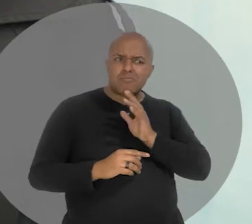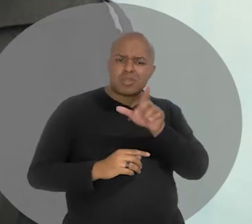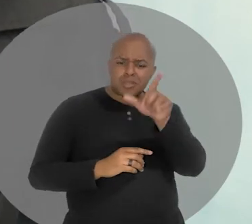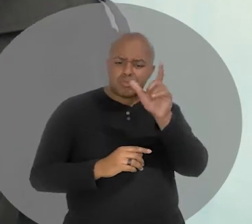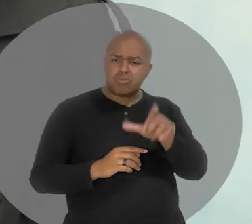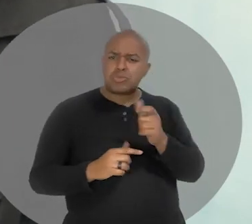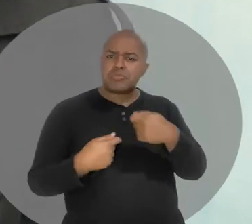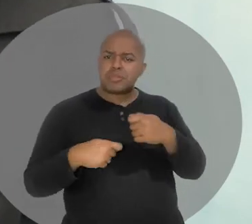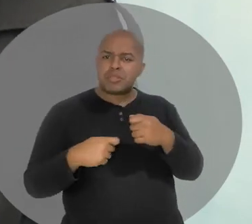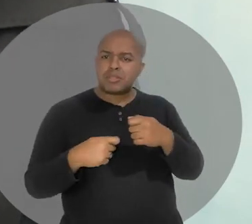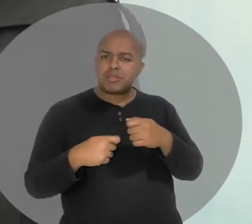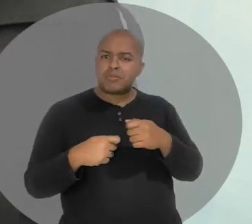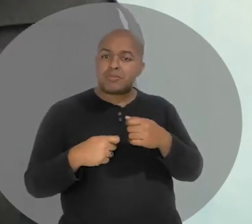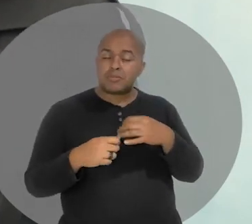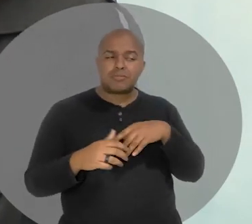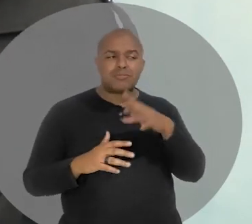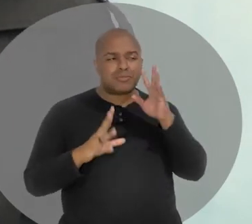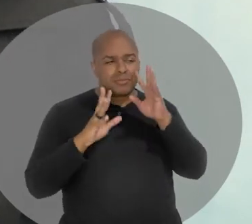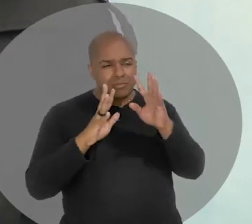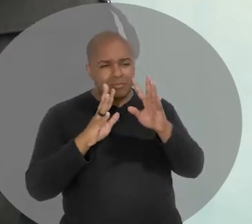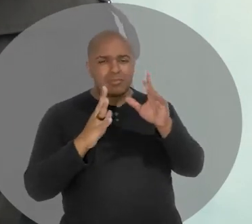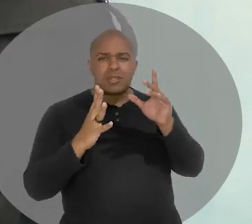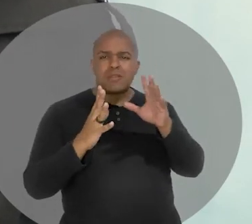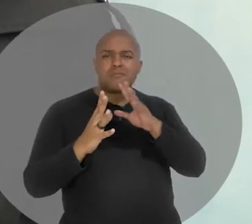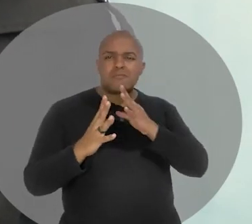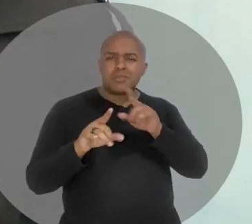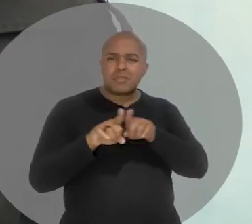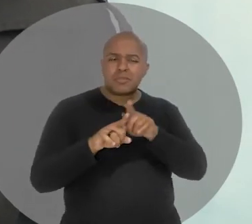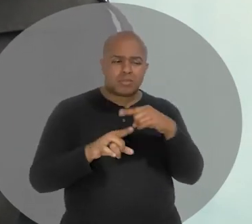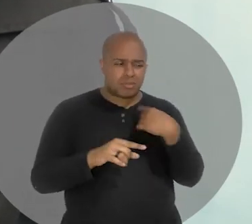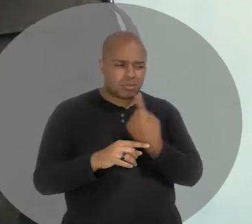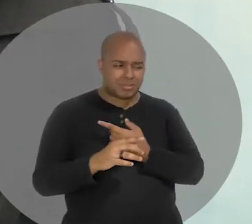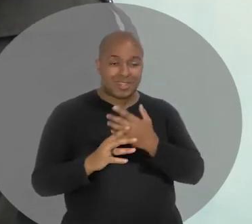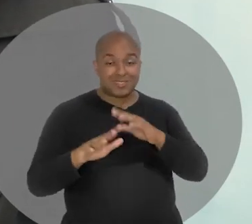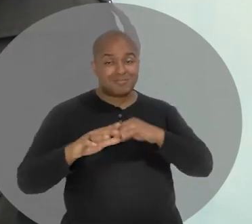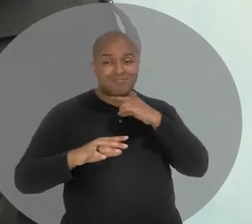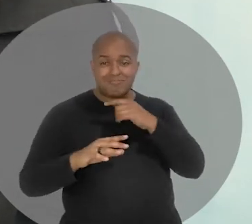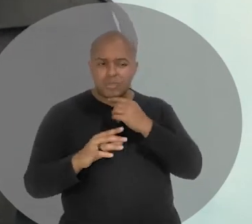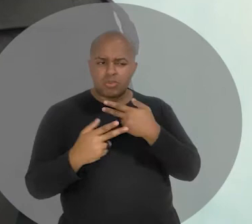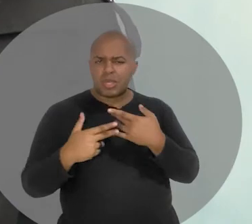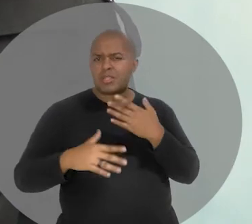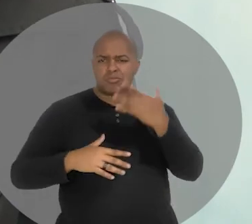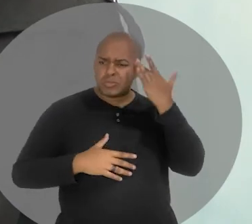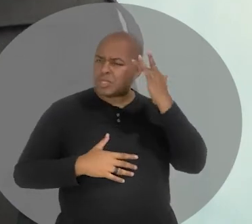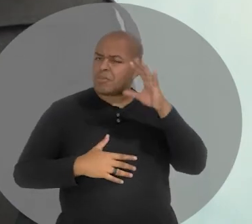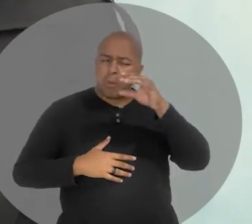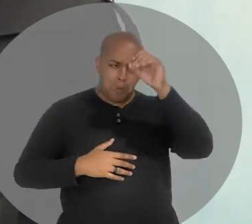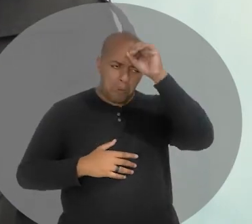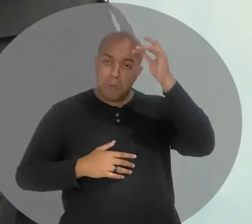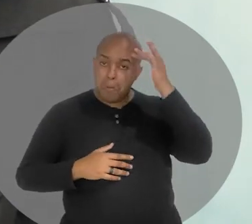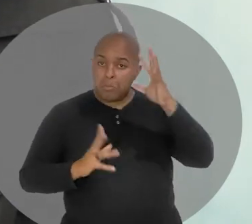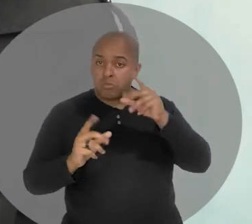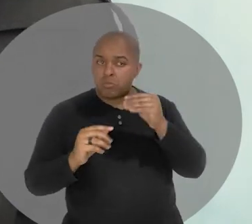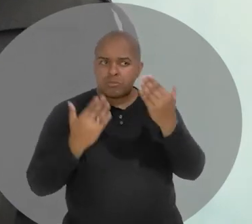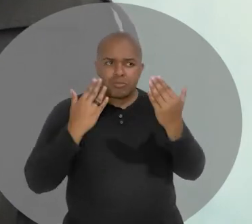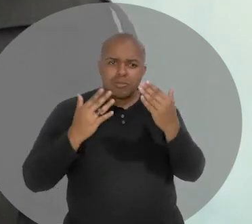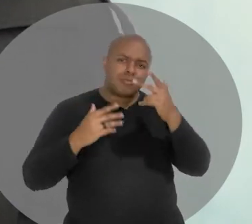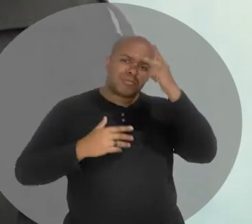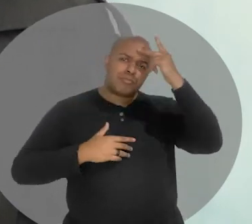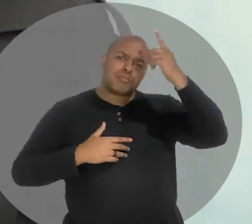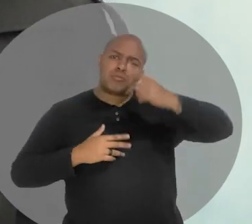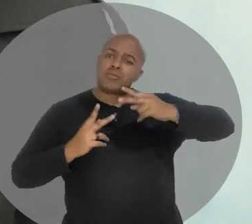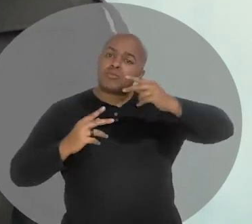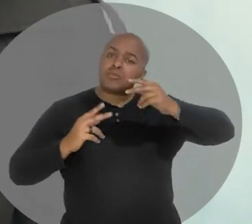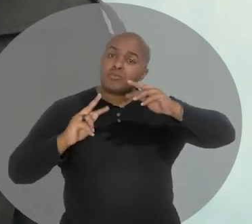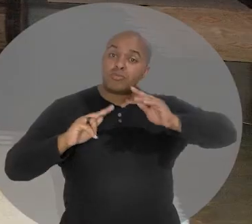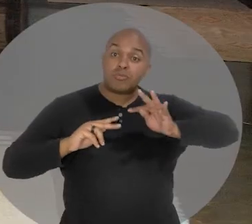é escutá-la, é reconhecer também as nossas incapacidades. Nós não sabemos tudo, nem como psicólogo, nem como pessoa, então a gente